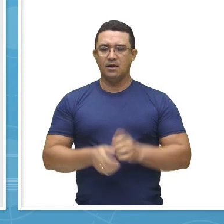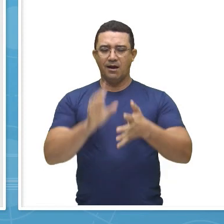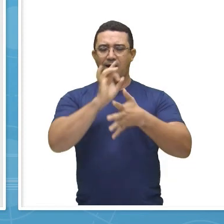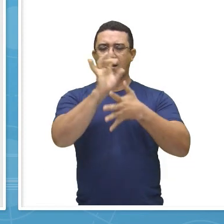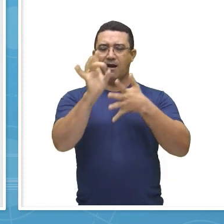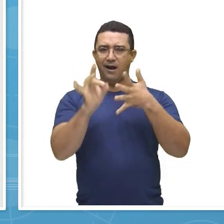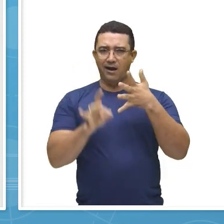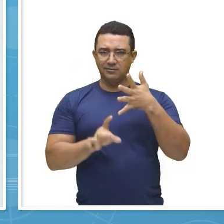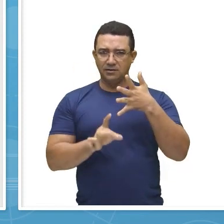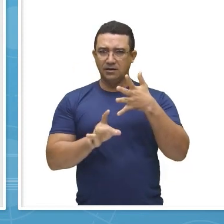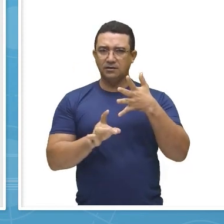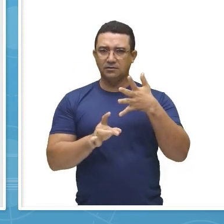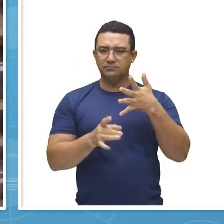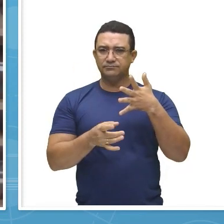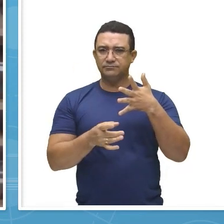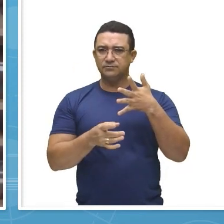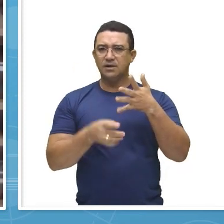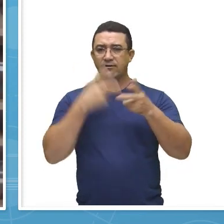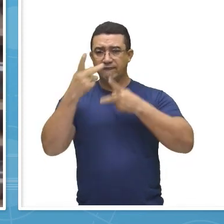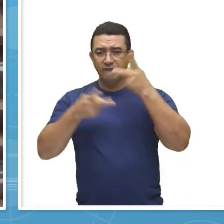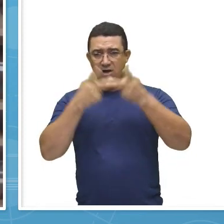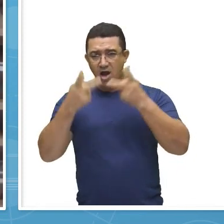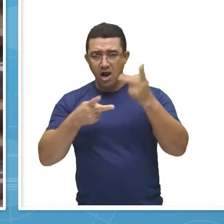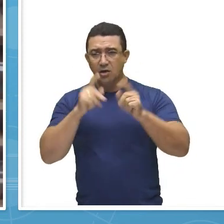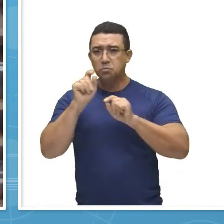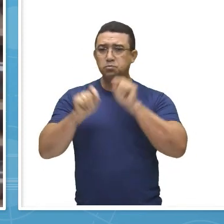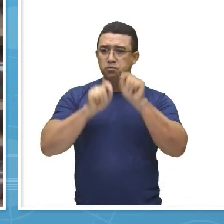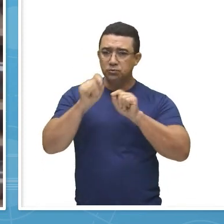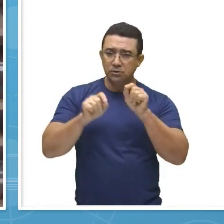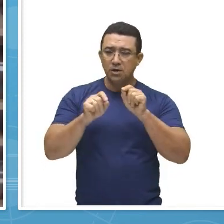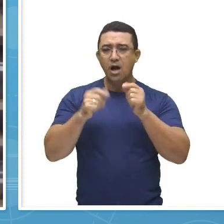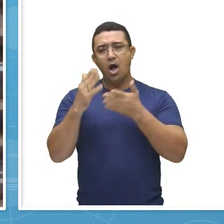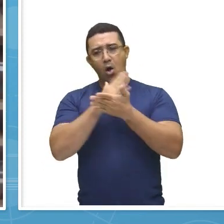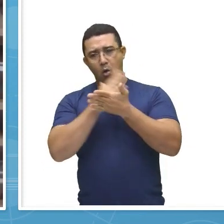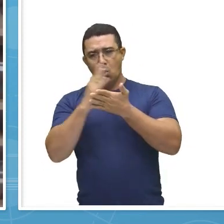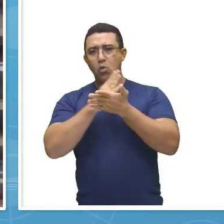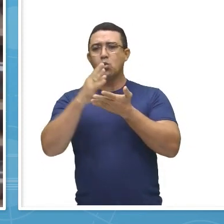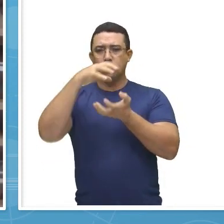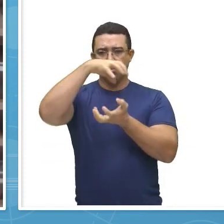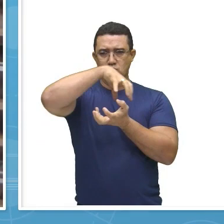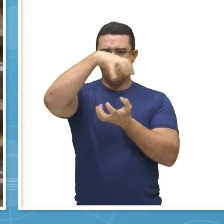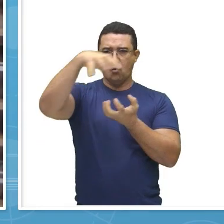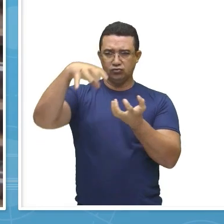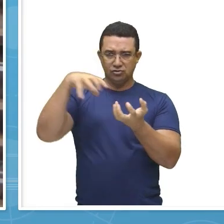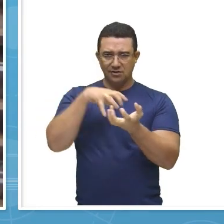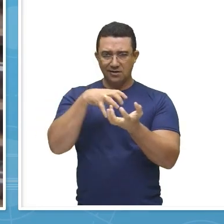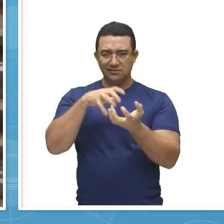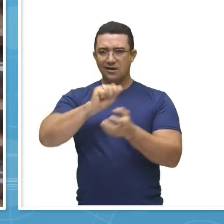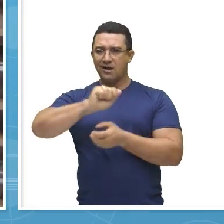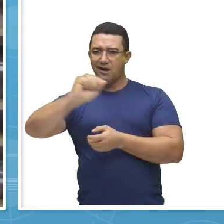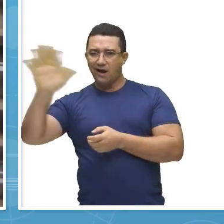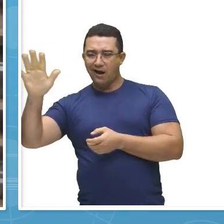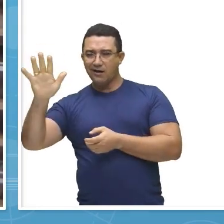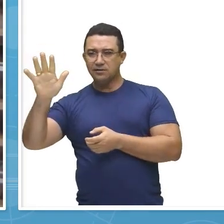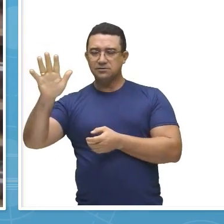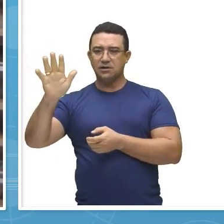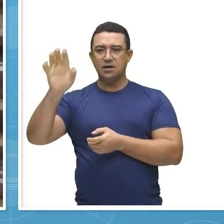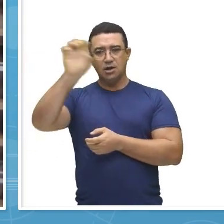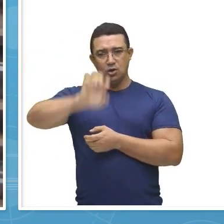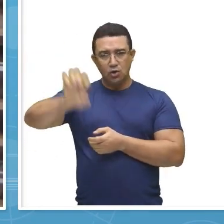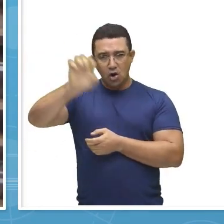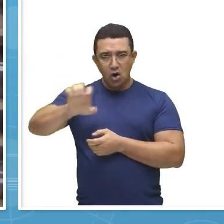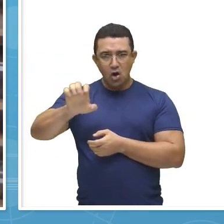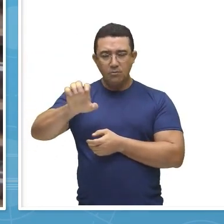afirmação dessa, né, falou aí sobre algum continente, Ásia, Europa, África,